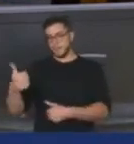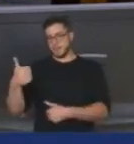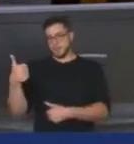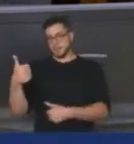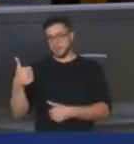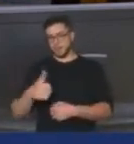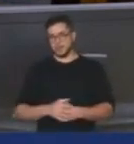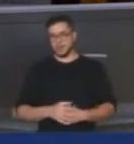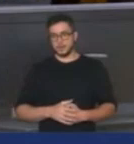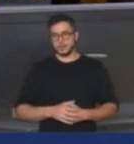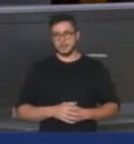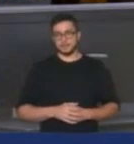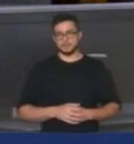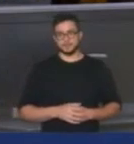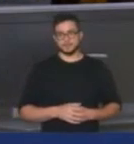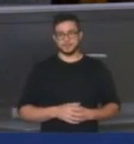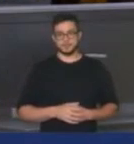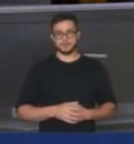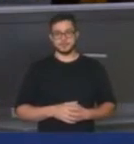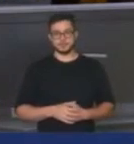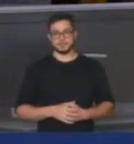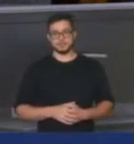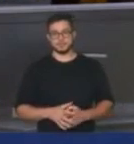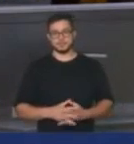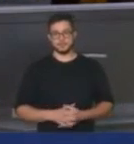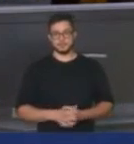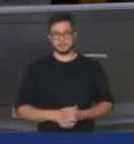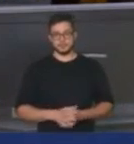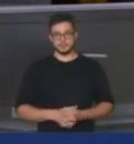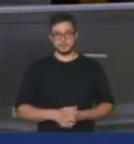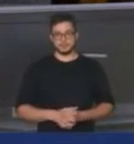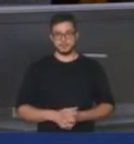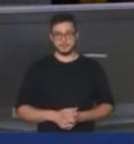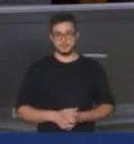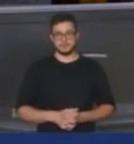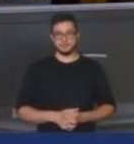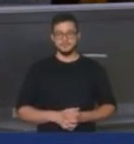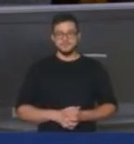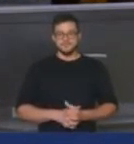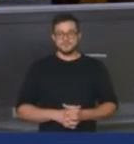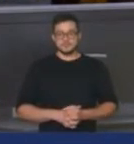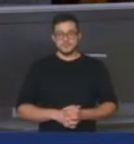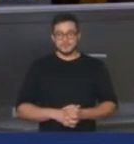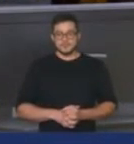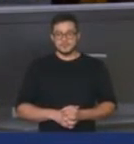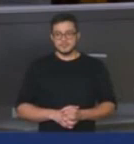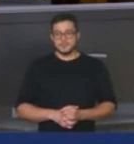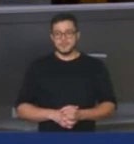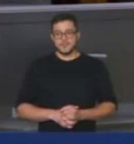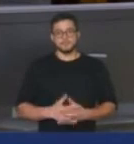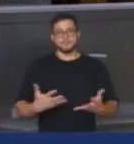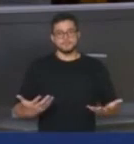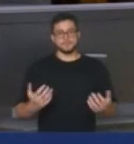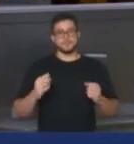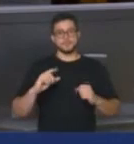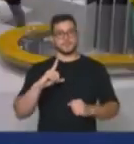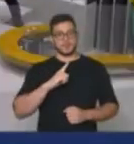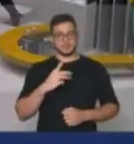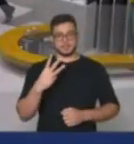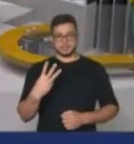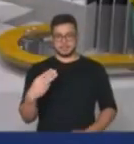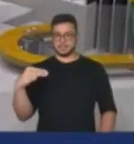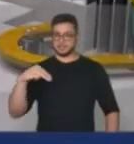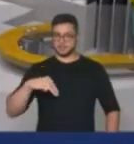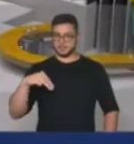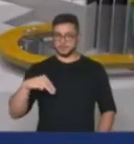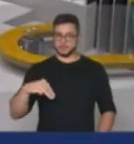Então, antecipando-se a ele, Vossa Excelência pode usar o tempo regimental de 3 minutos para dar as suas saudações aí